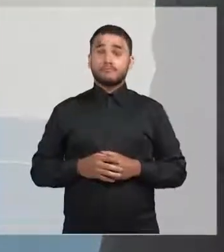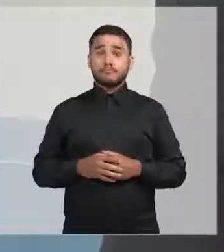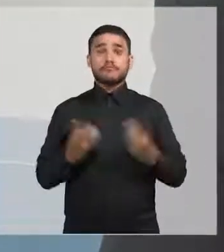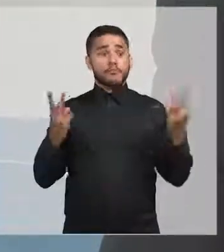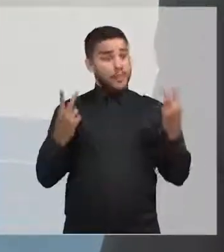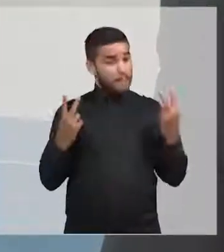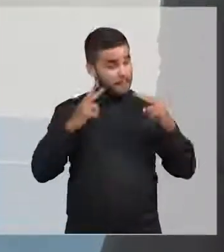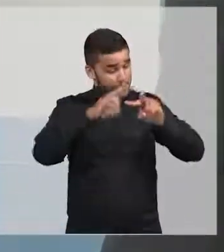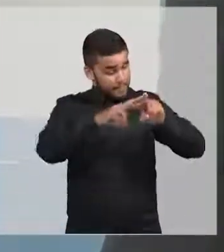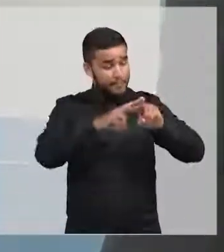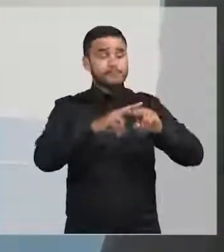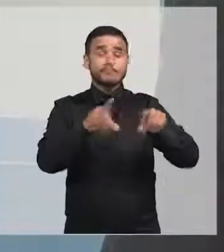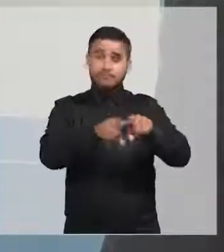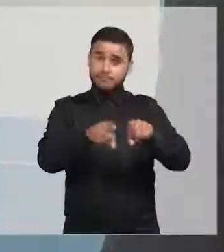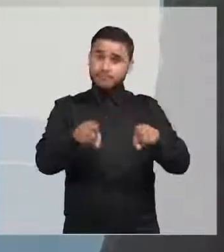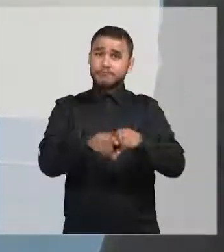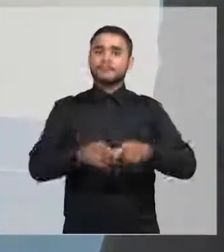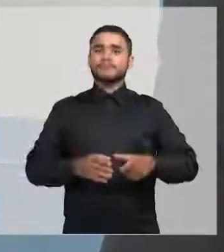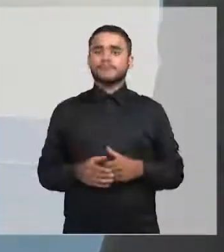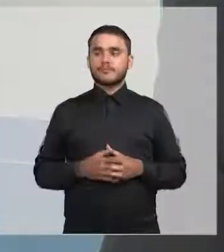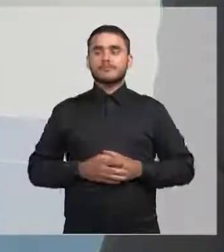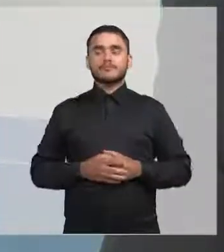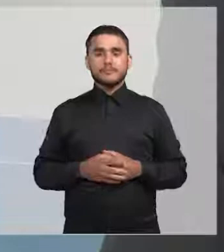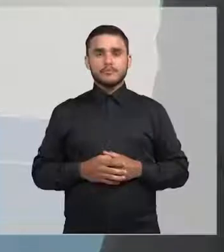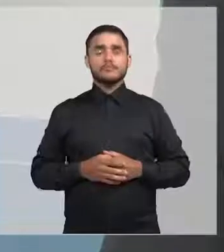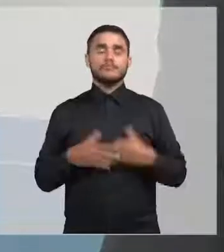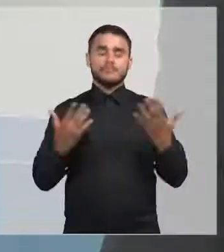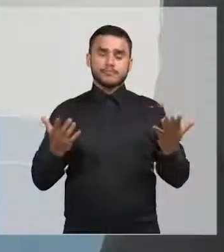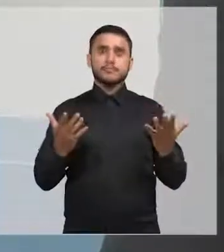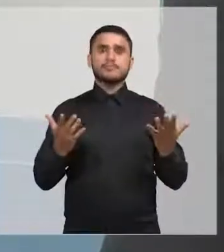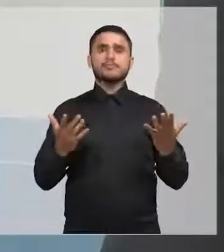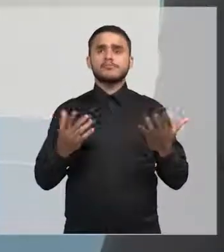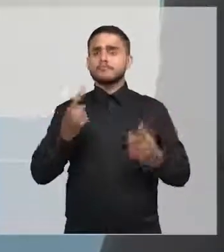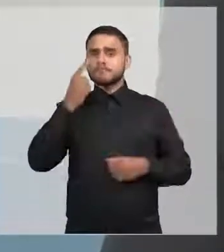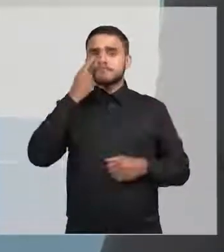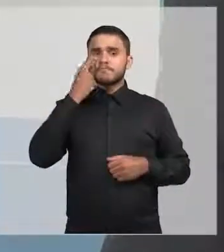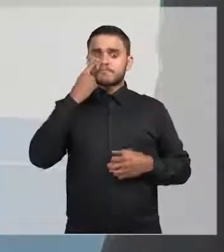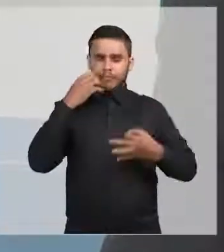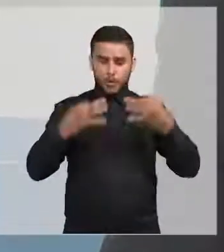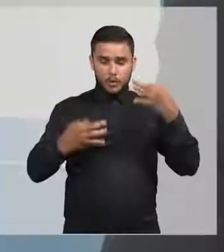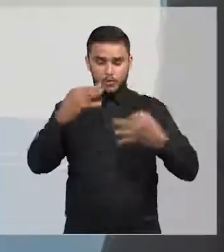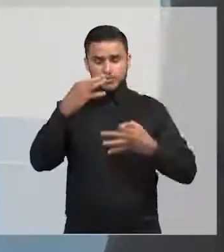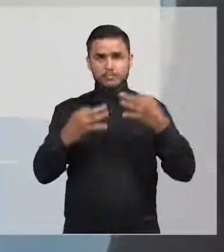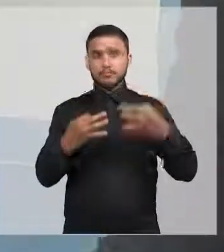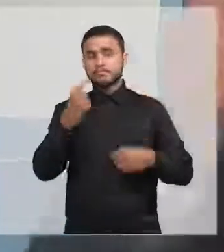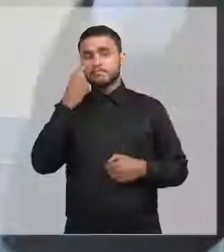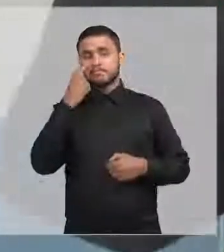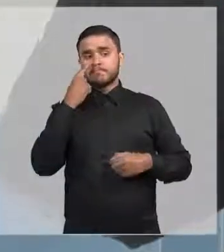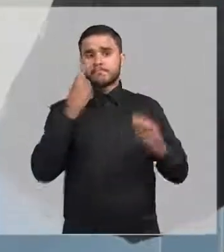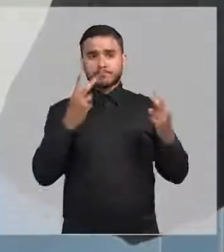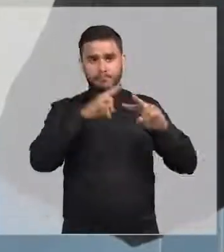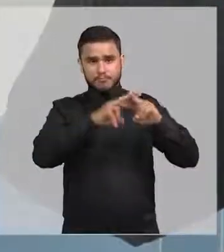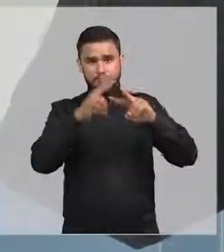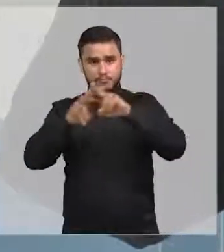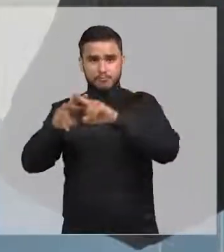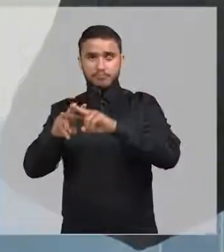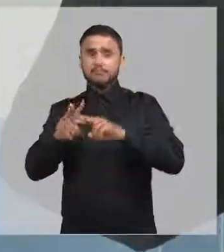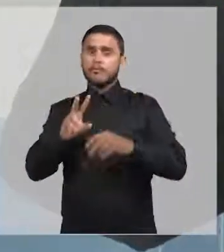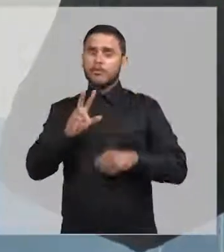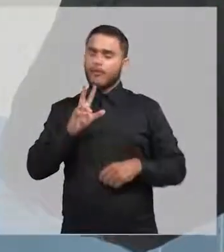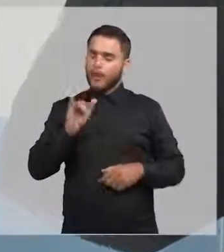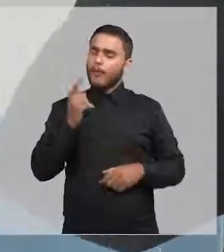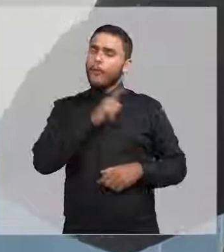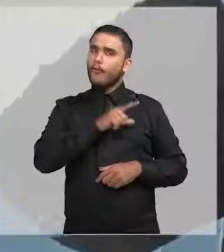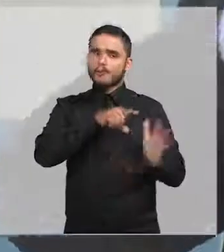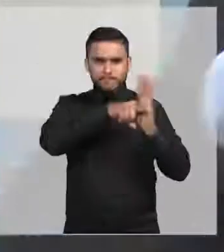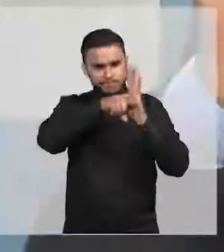ele prende, entendeu? E aí a justiça julga, mas pelo menos investigar e prender é com ele agora,